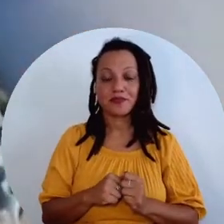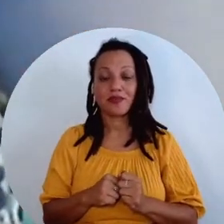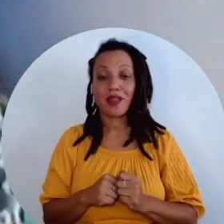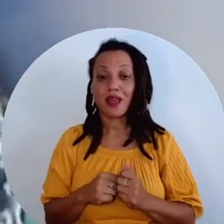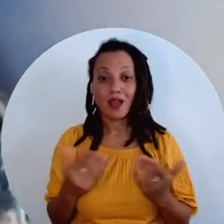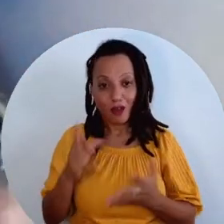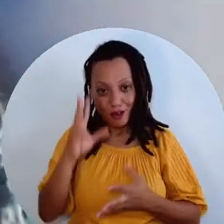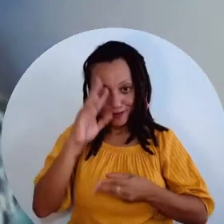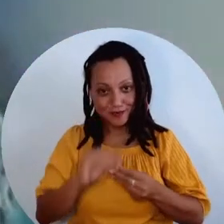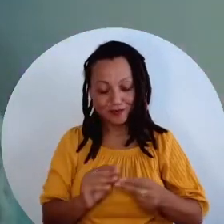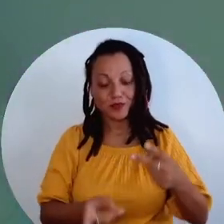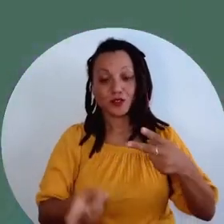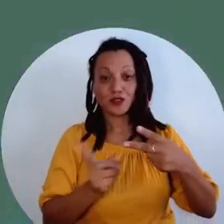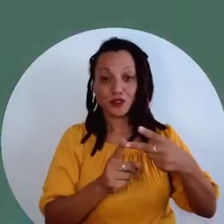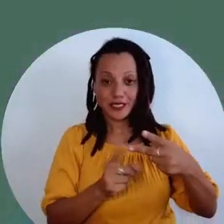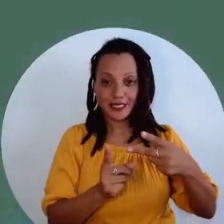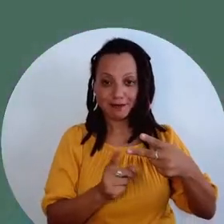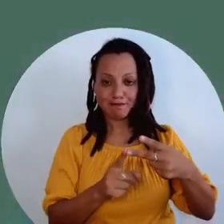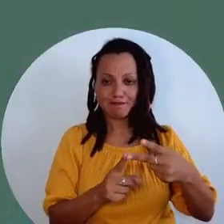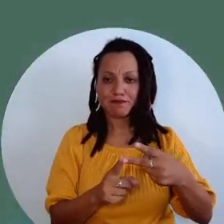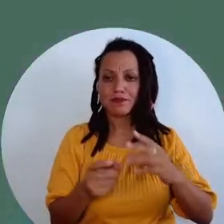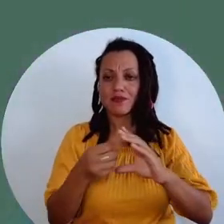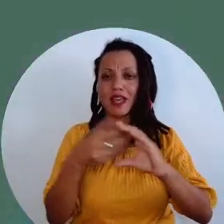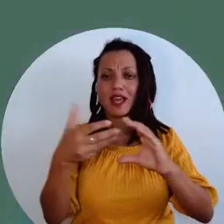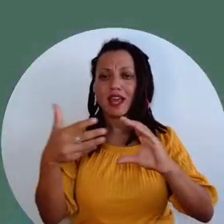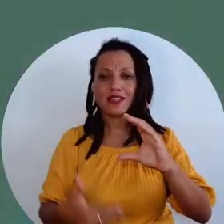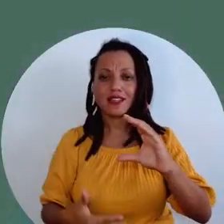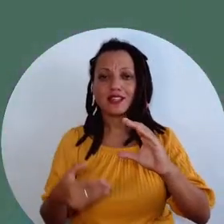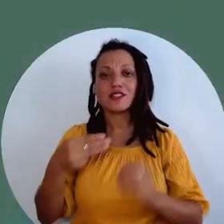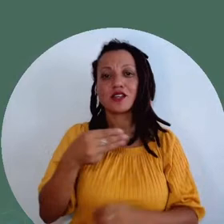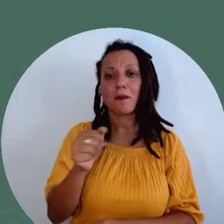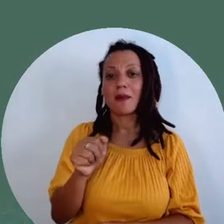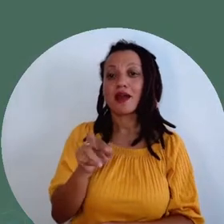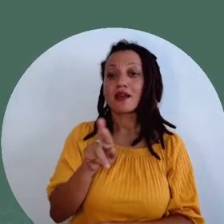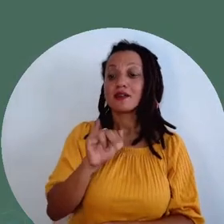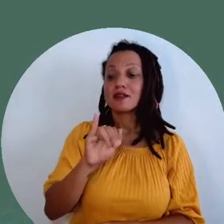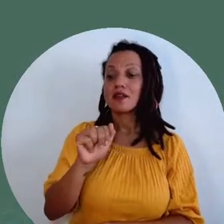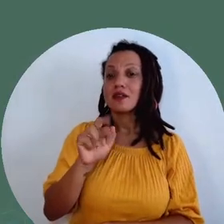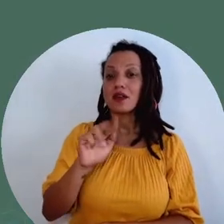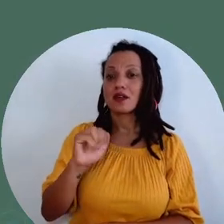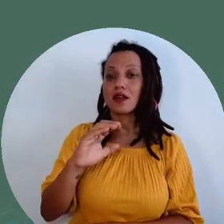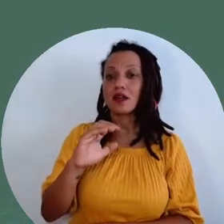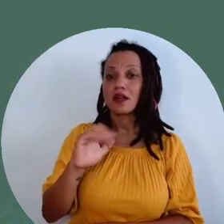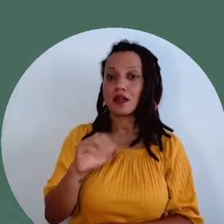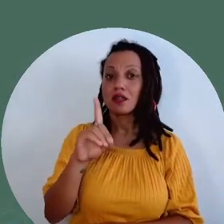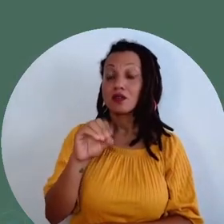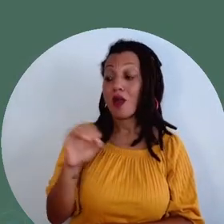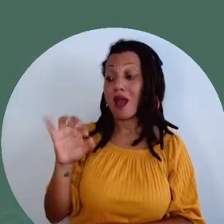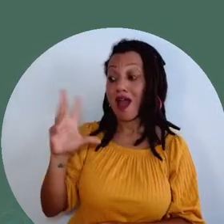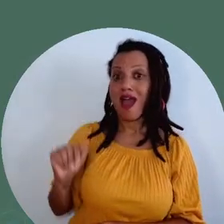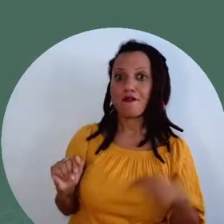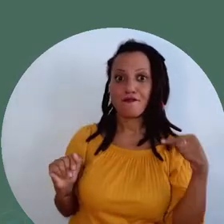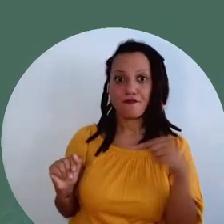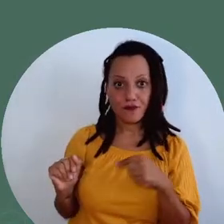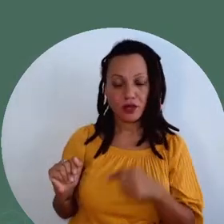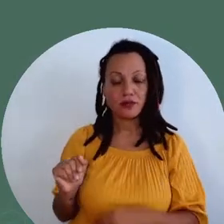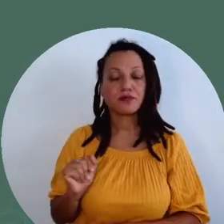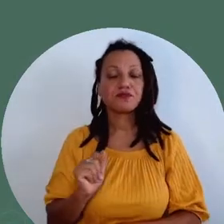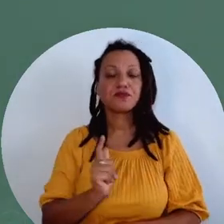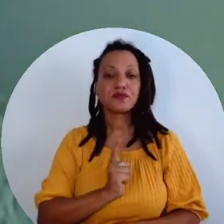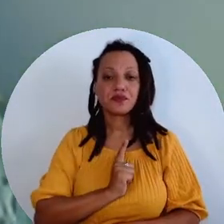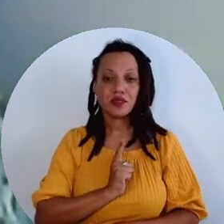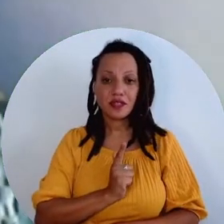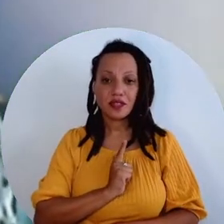2, que são quais as características, né, do matriarcado africano. E aí, mais uma vez, eu estou